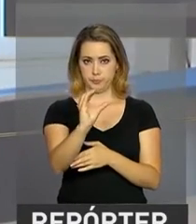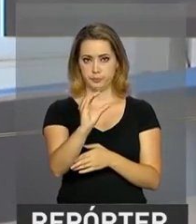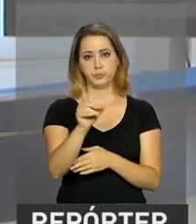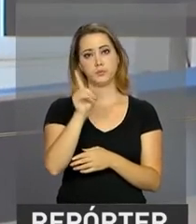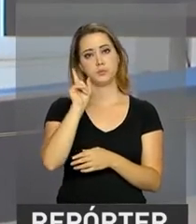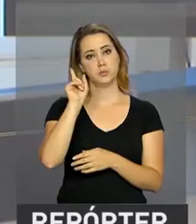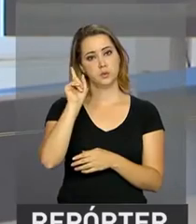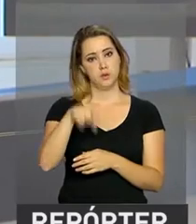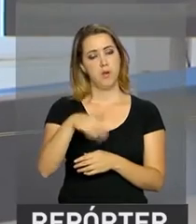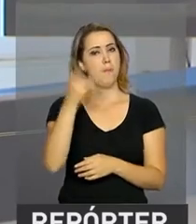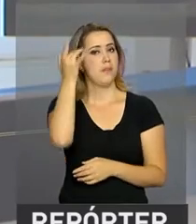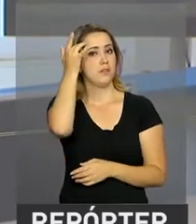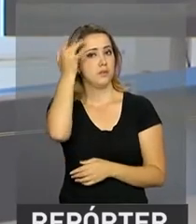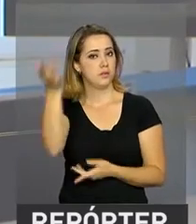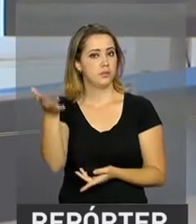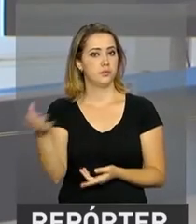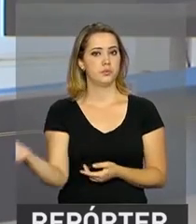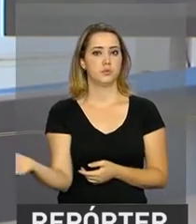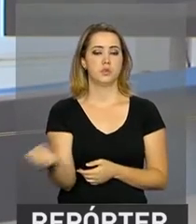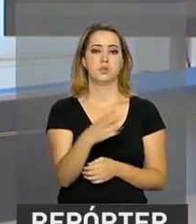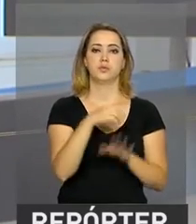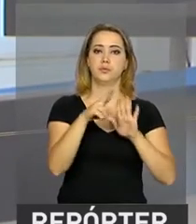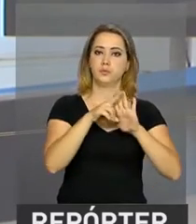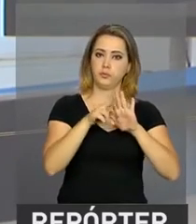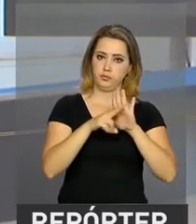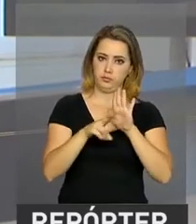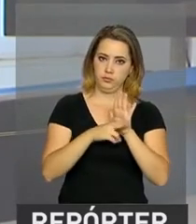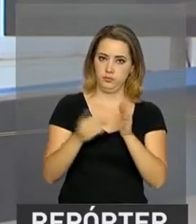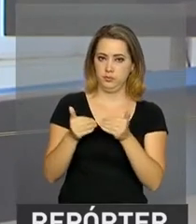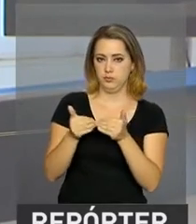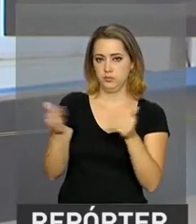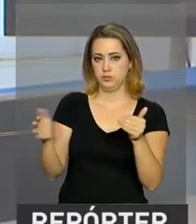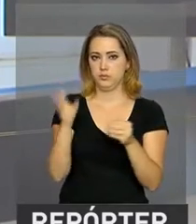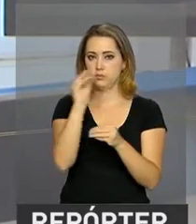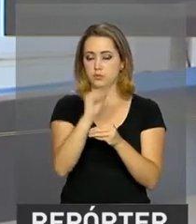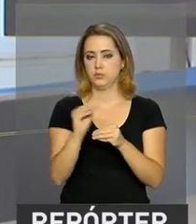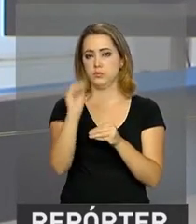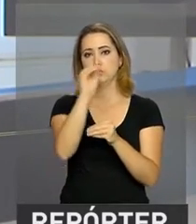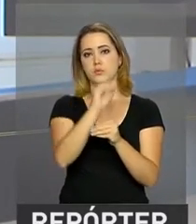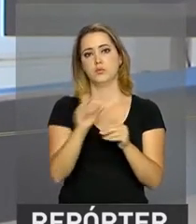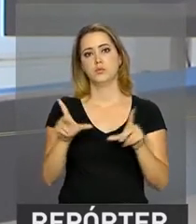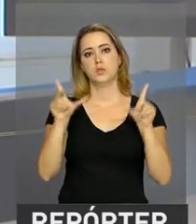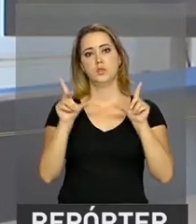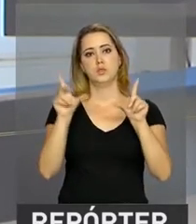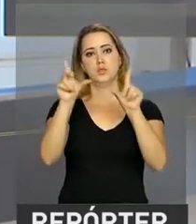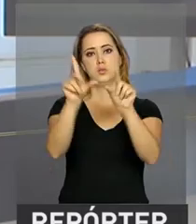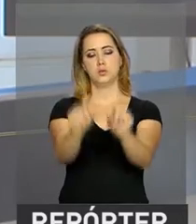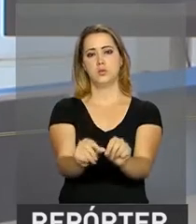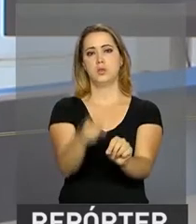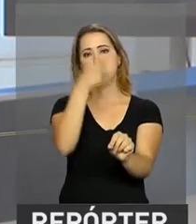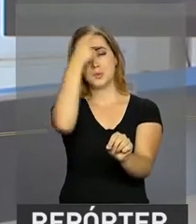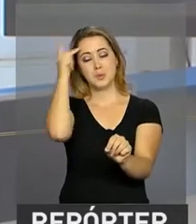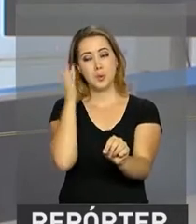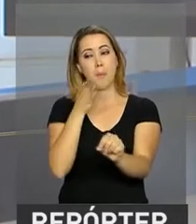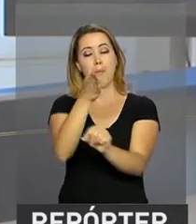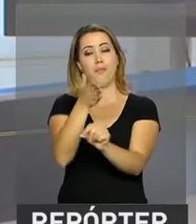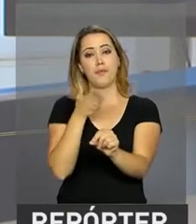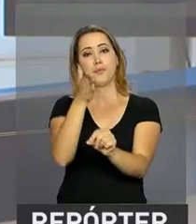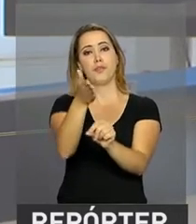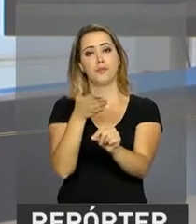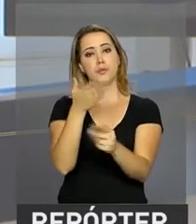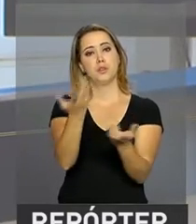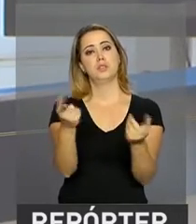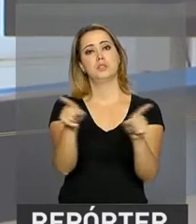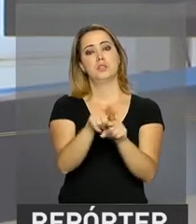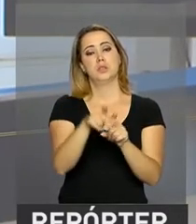continuada vai ficar mais fácil as novas regras devem ampliar a rede de atendimento e diminuir o número de idosos e de